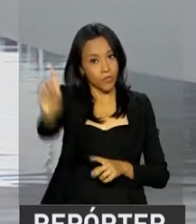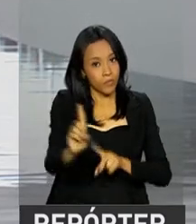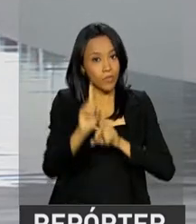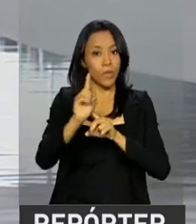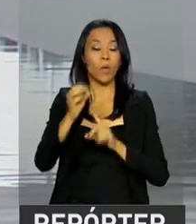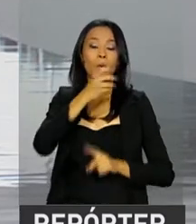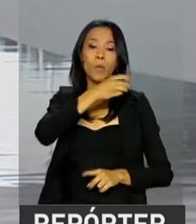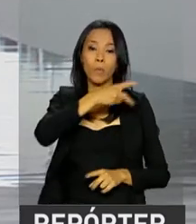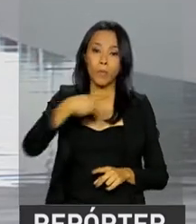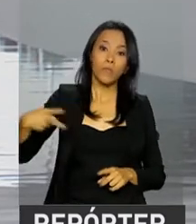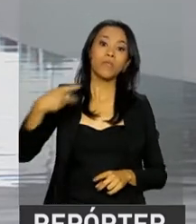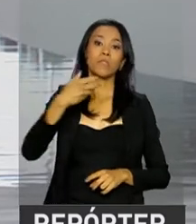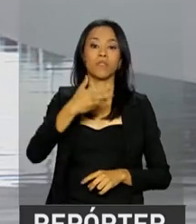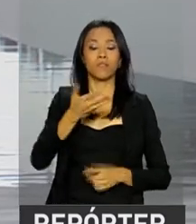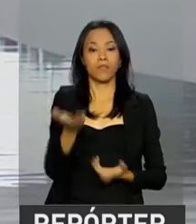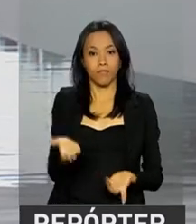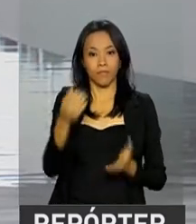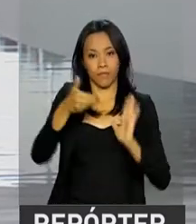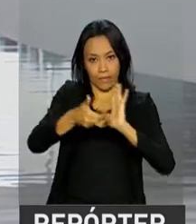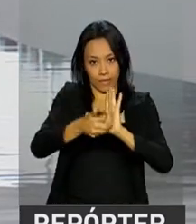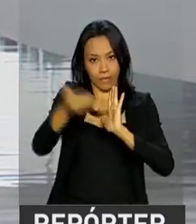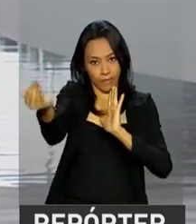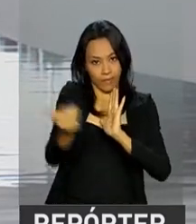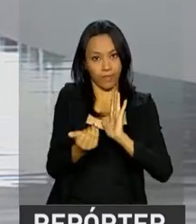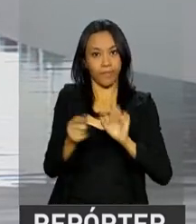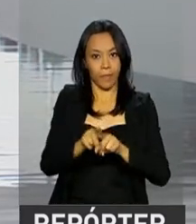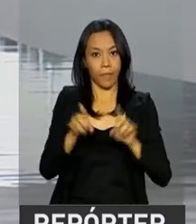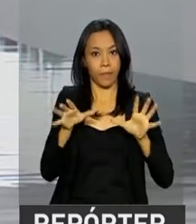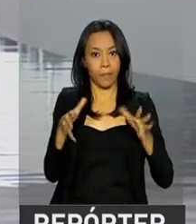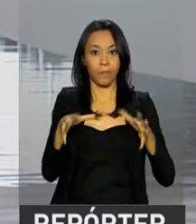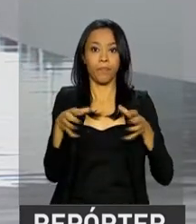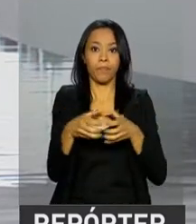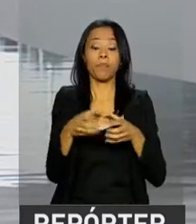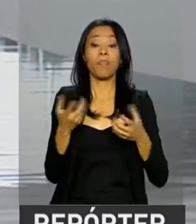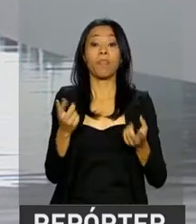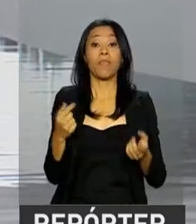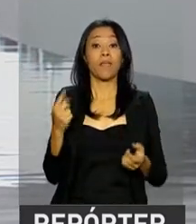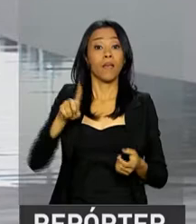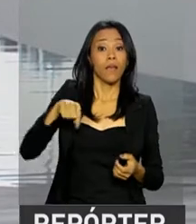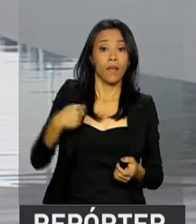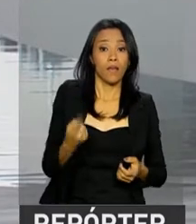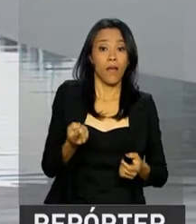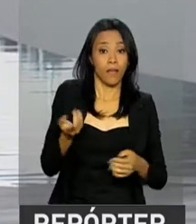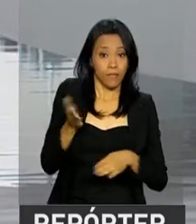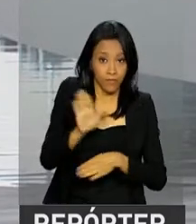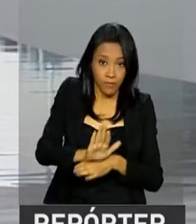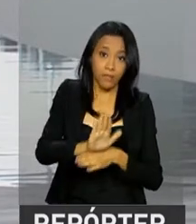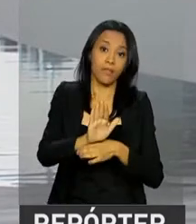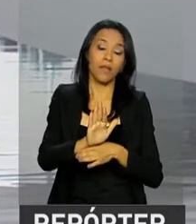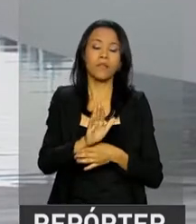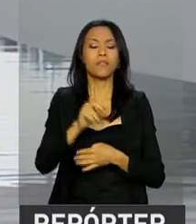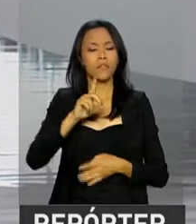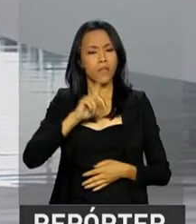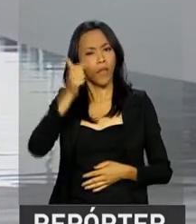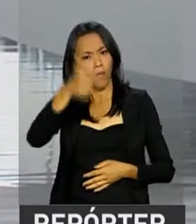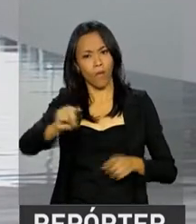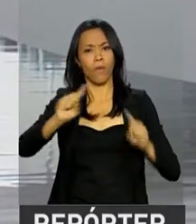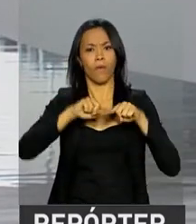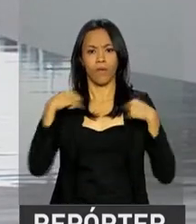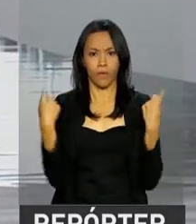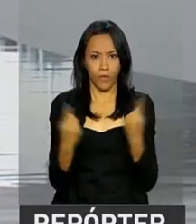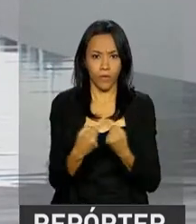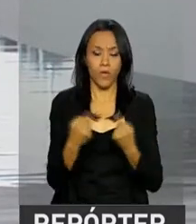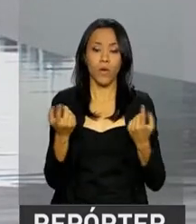deputado Rodrigo Maia. Na parte da tarde, a agenda do presidente inicia com uma reunião com